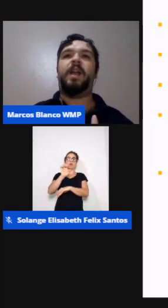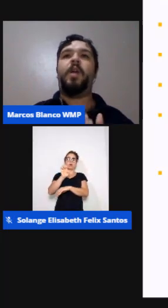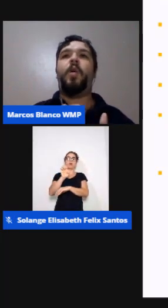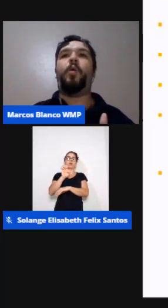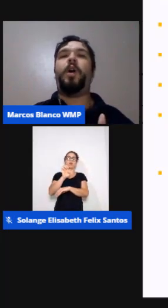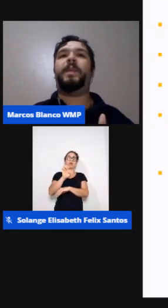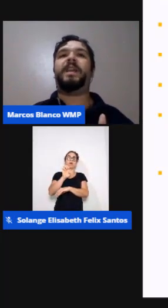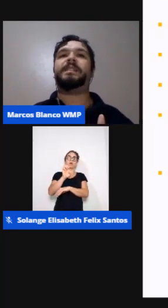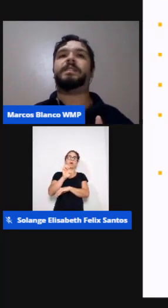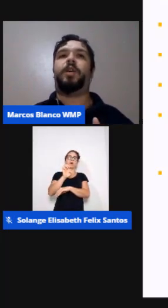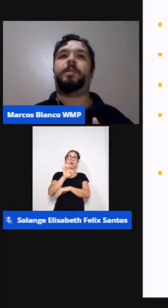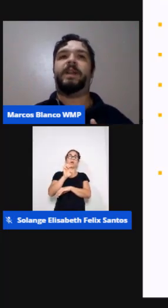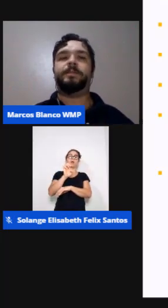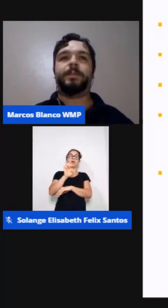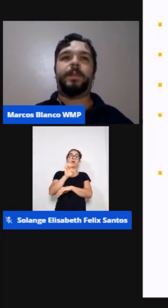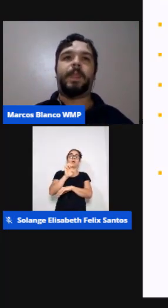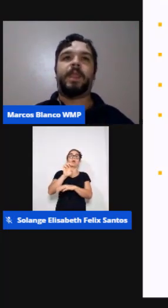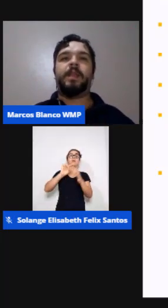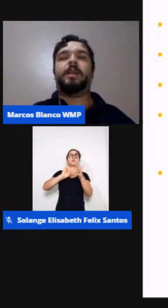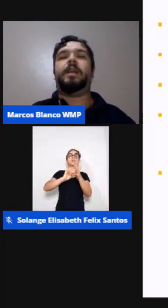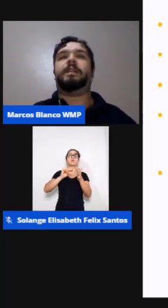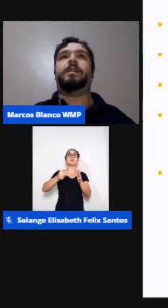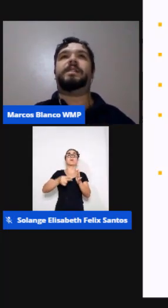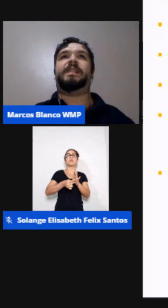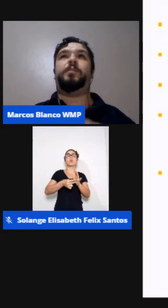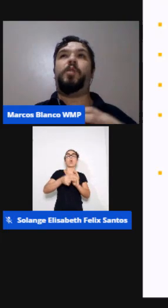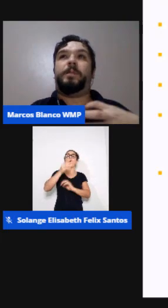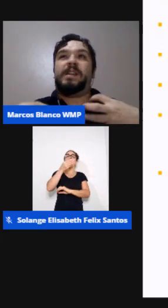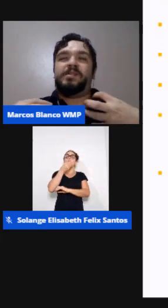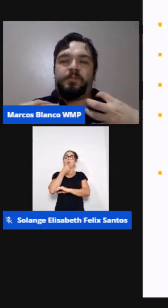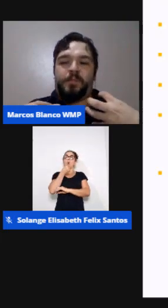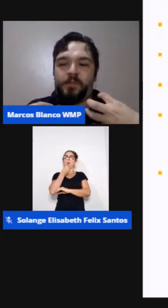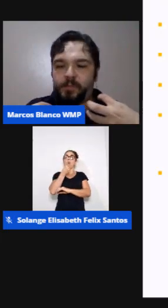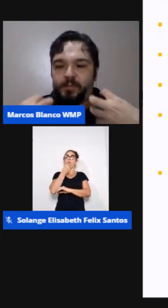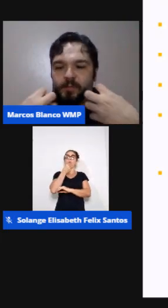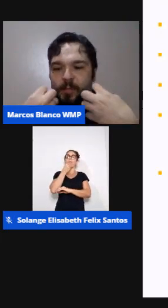chikungunya significa o homem que se dobra. Então, assim,